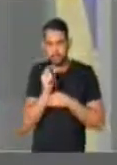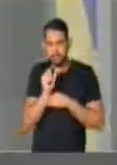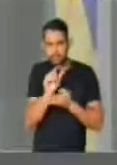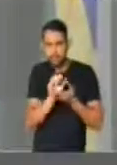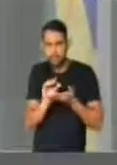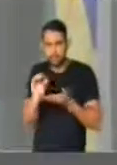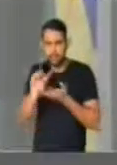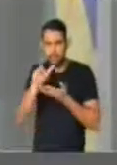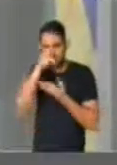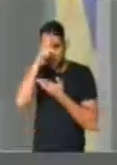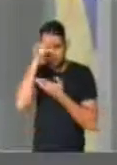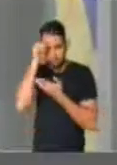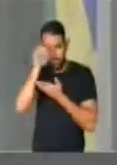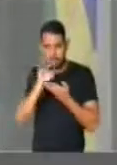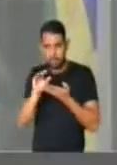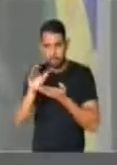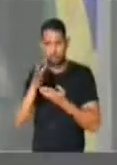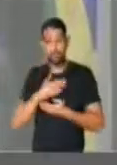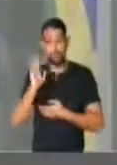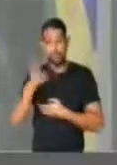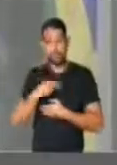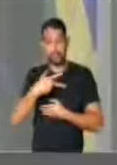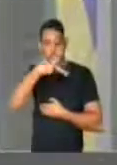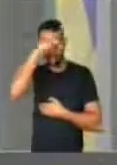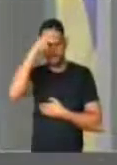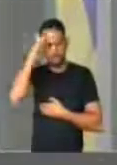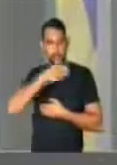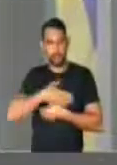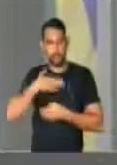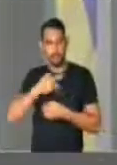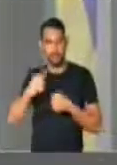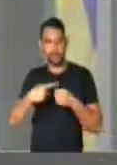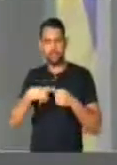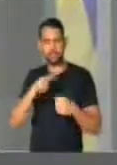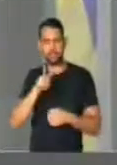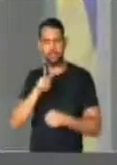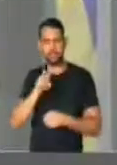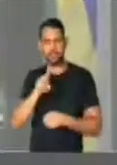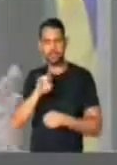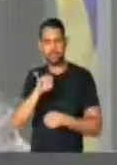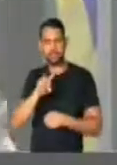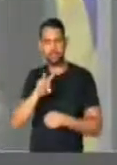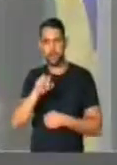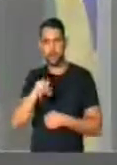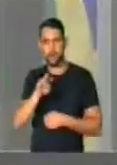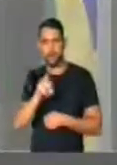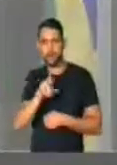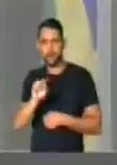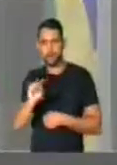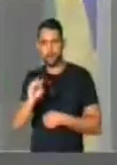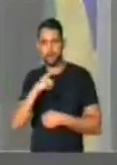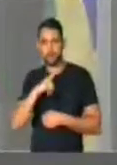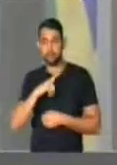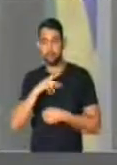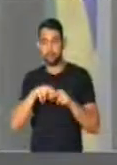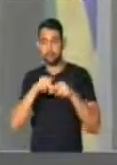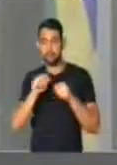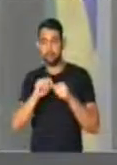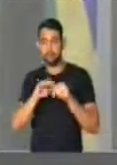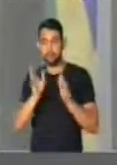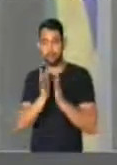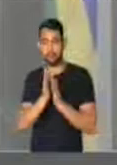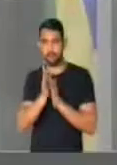para a prefeitura. Eu fui prefeito da minha querida cidade de Divinópolis, que, por sinal, faz